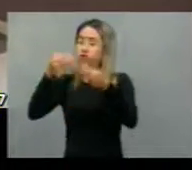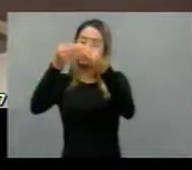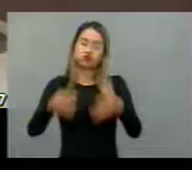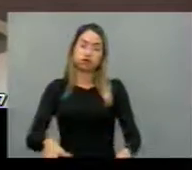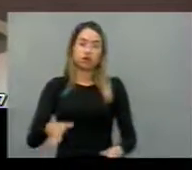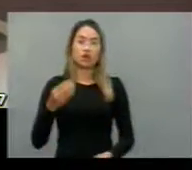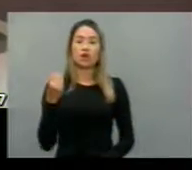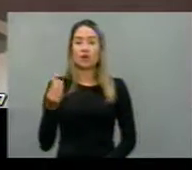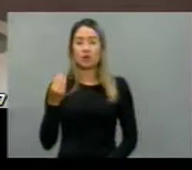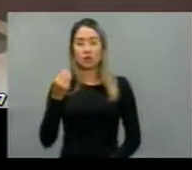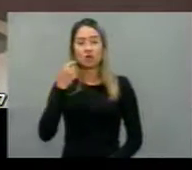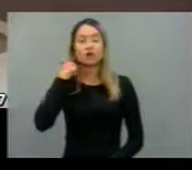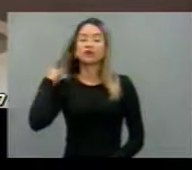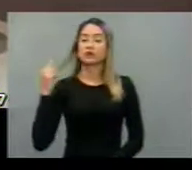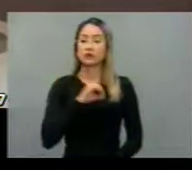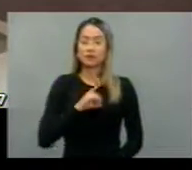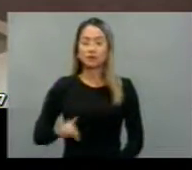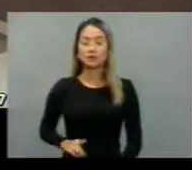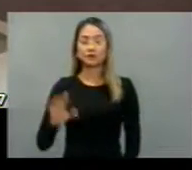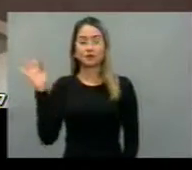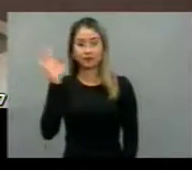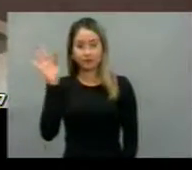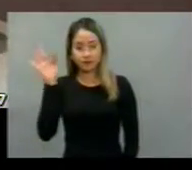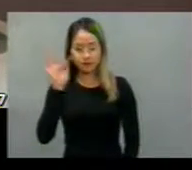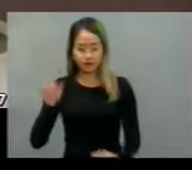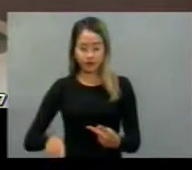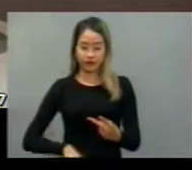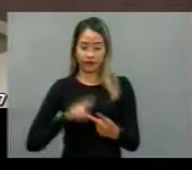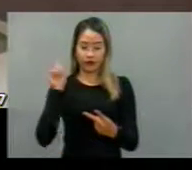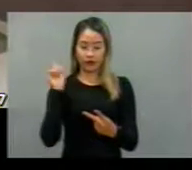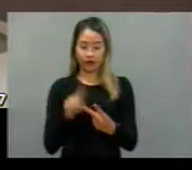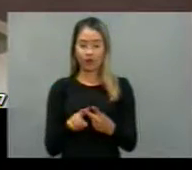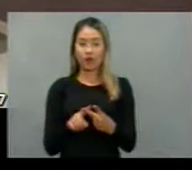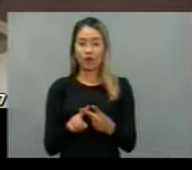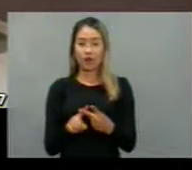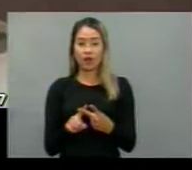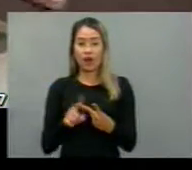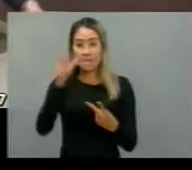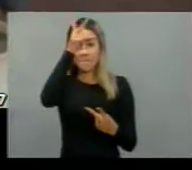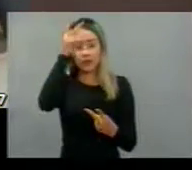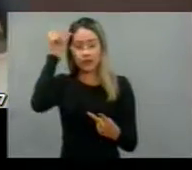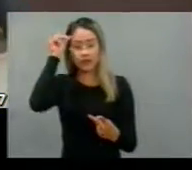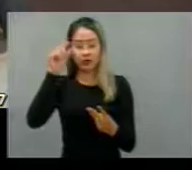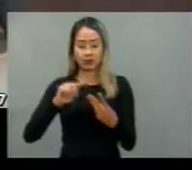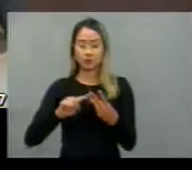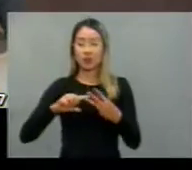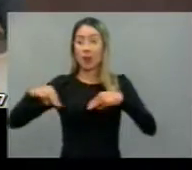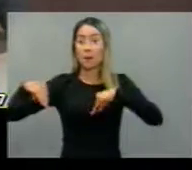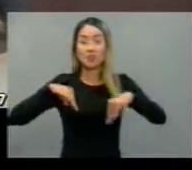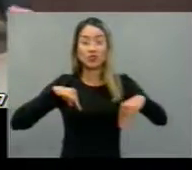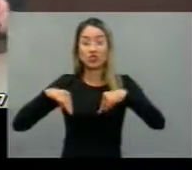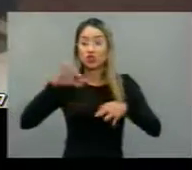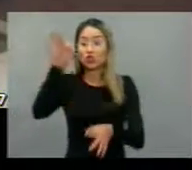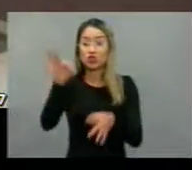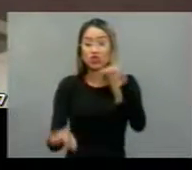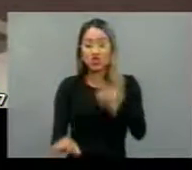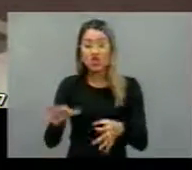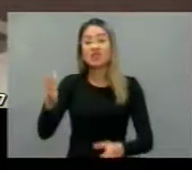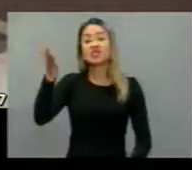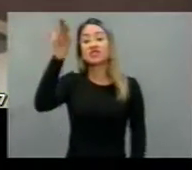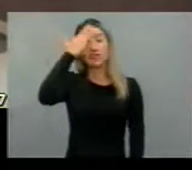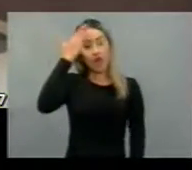envolve deputados federais, que envolve gestores públicos, o ministro da Justiça do governo Temer, que